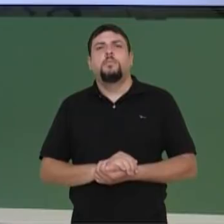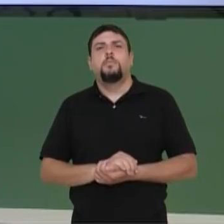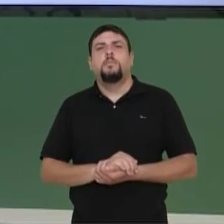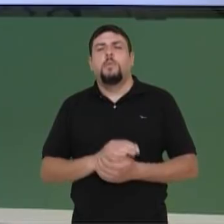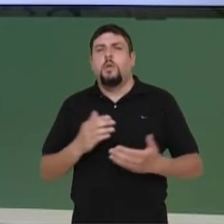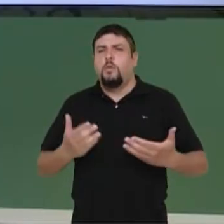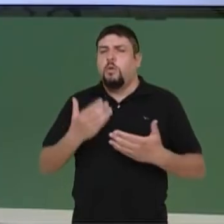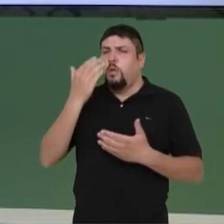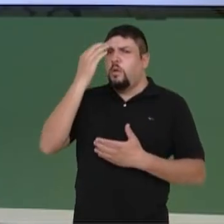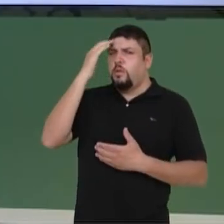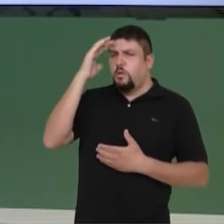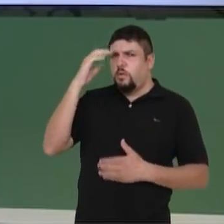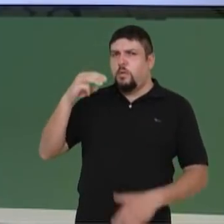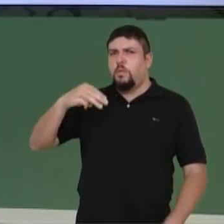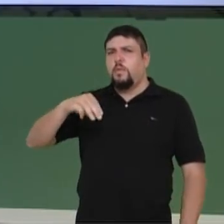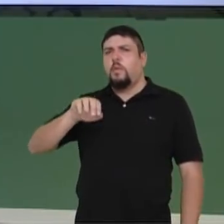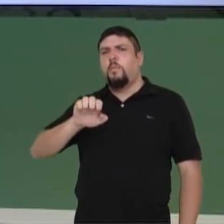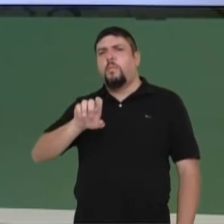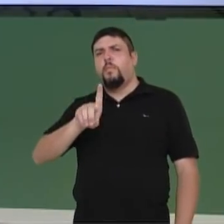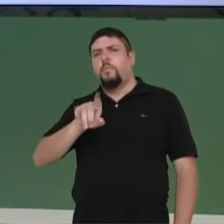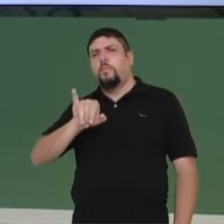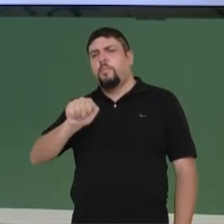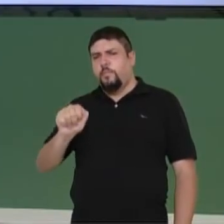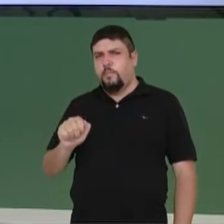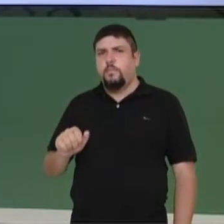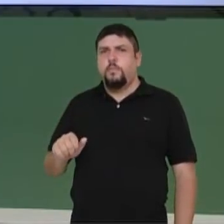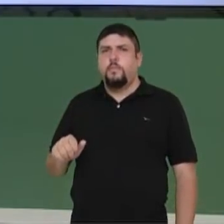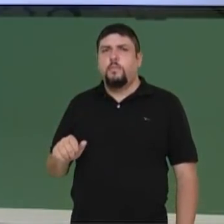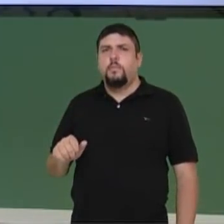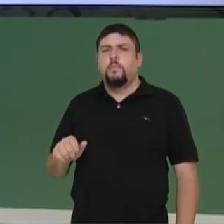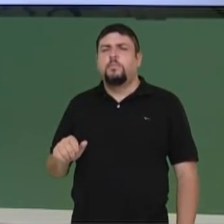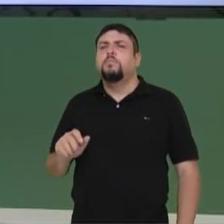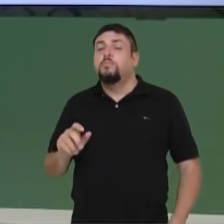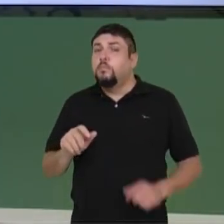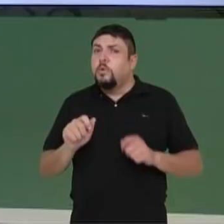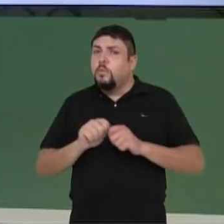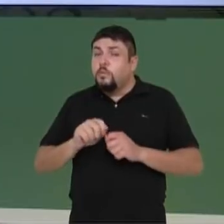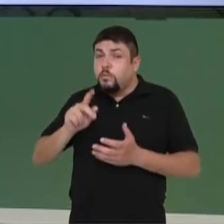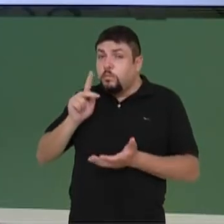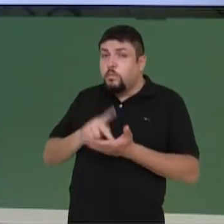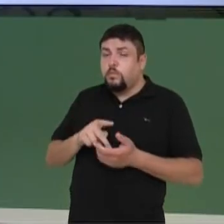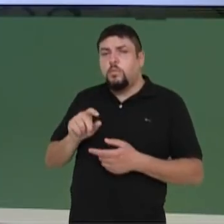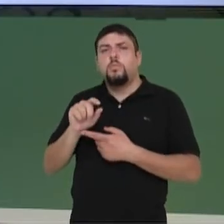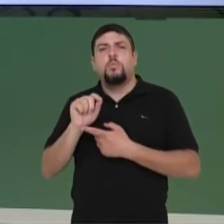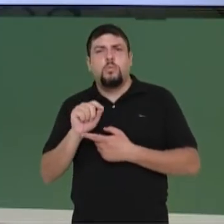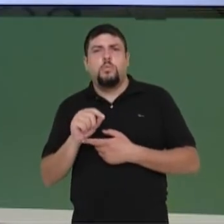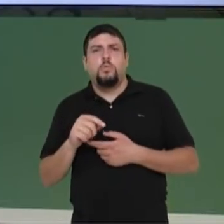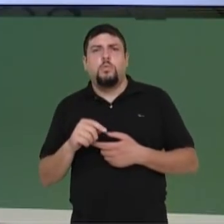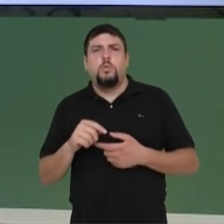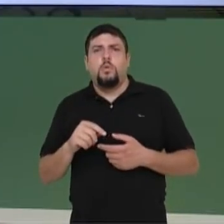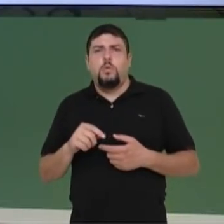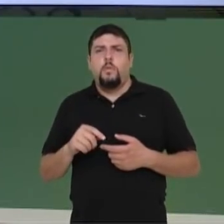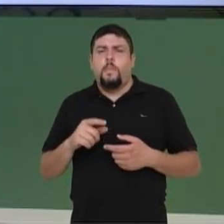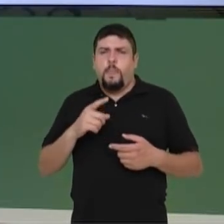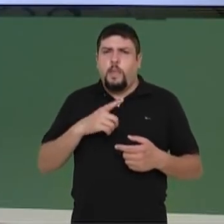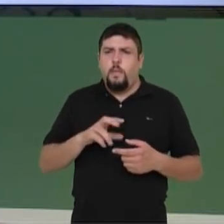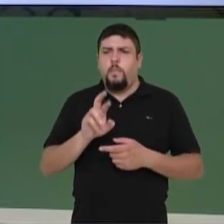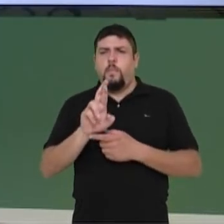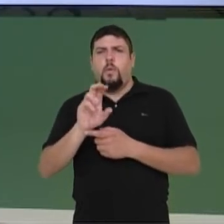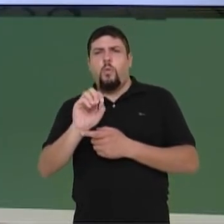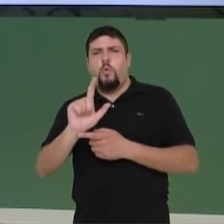Entendendo a média. Veja, o que a gente vai fazer de verdade? Nós vamos fazer, a partir de um rol de dados, o